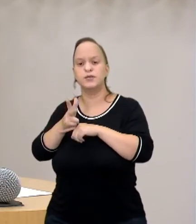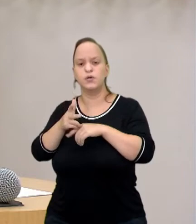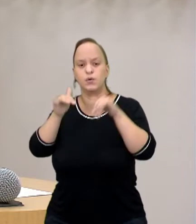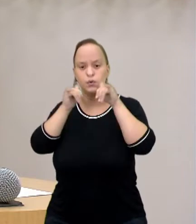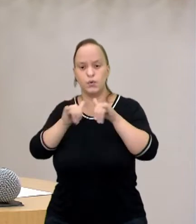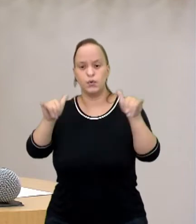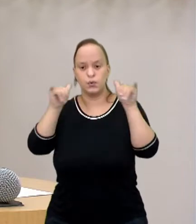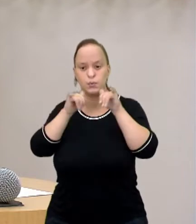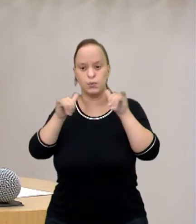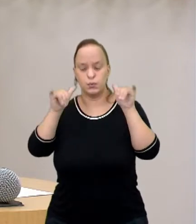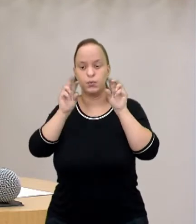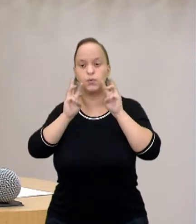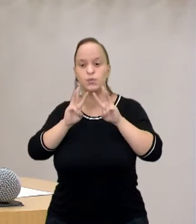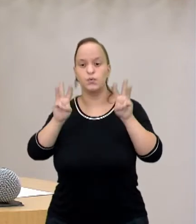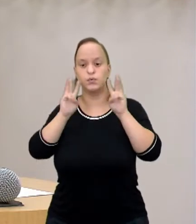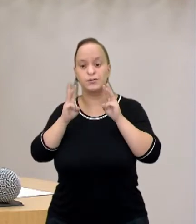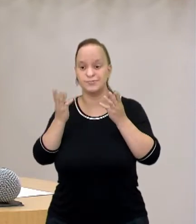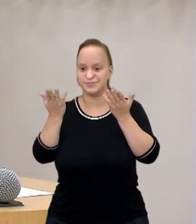Vamos lá.